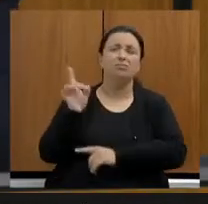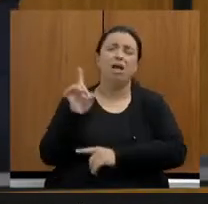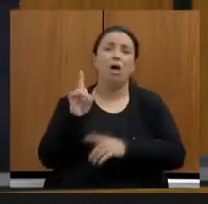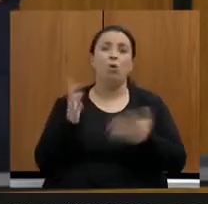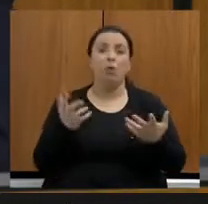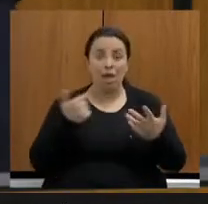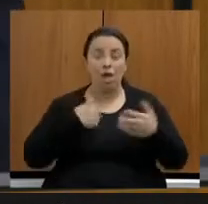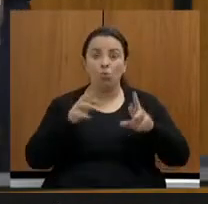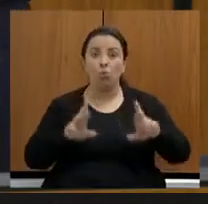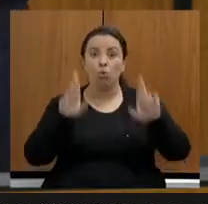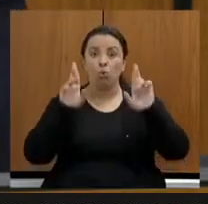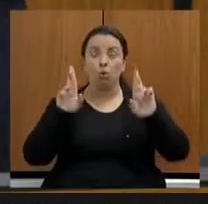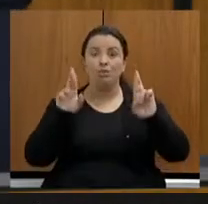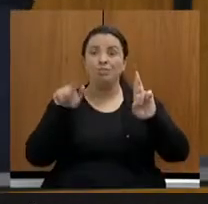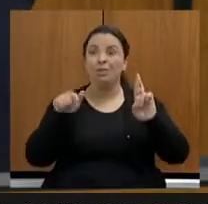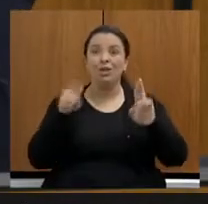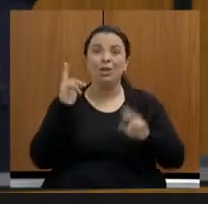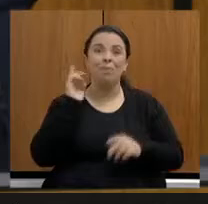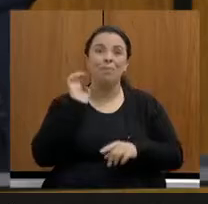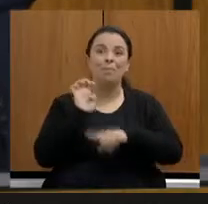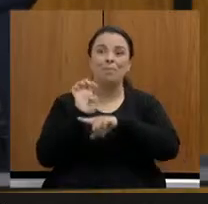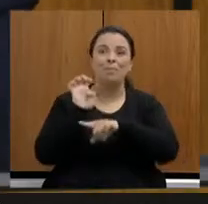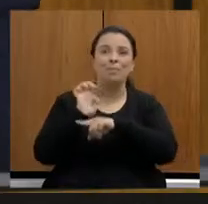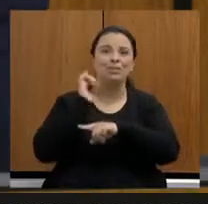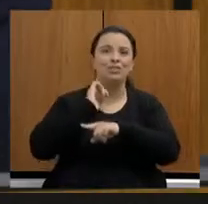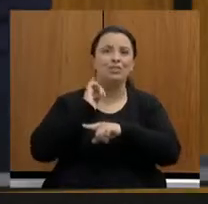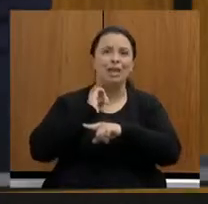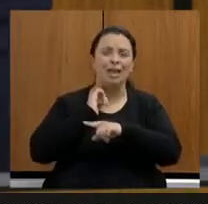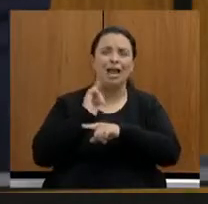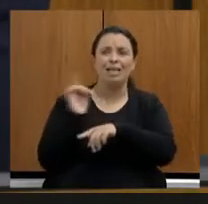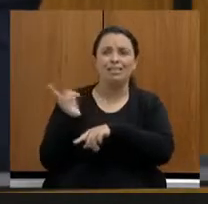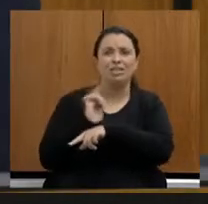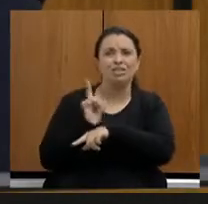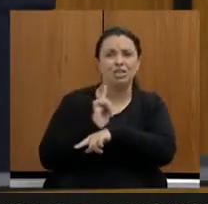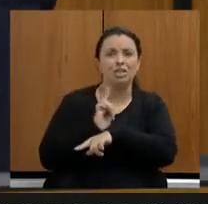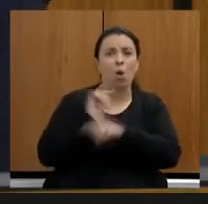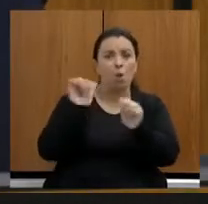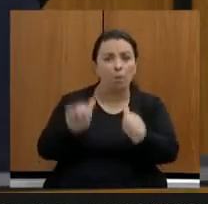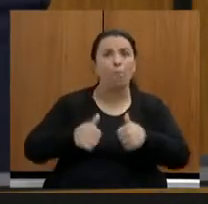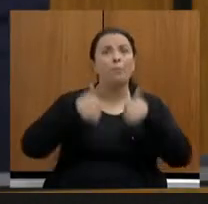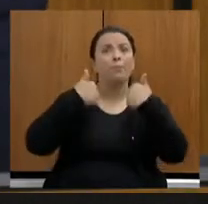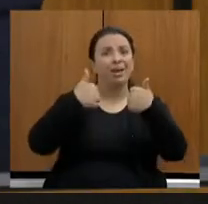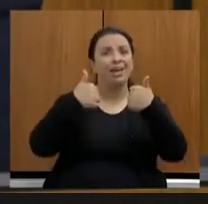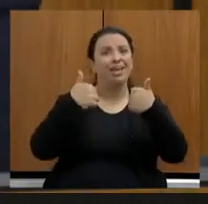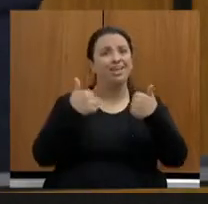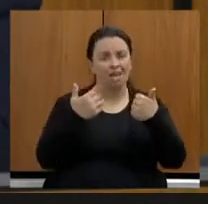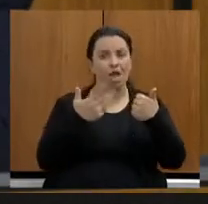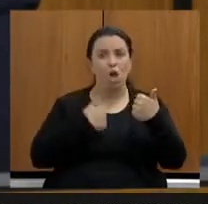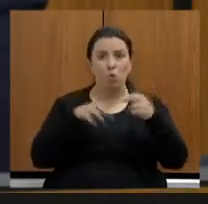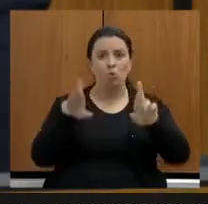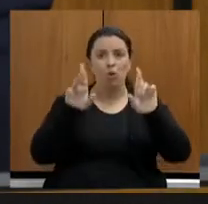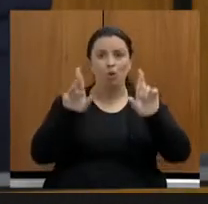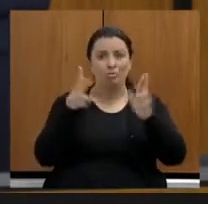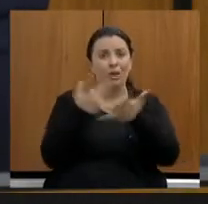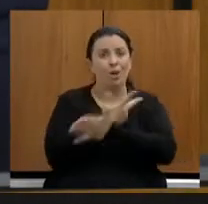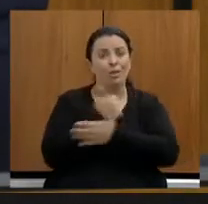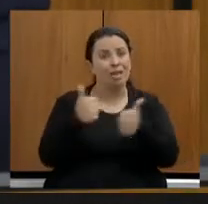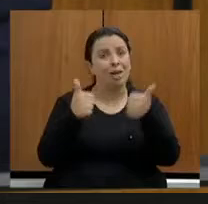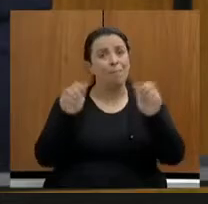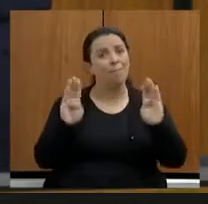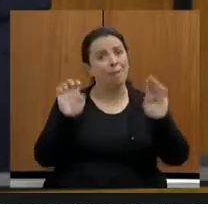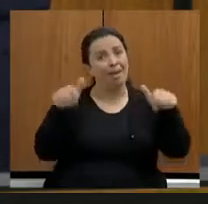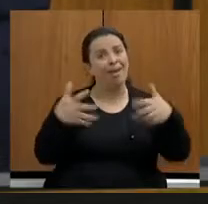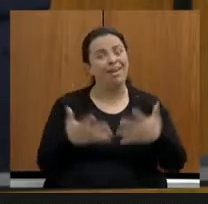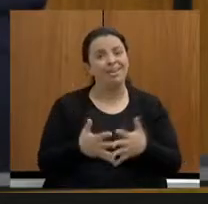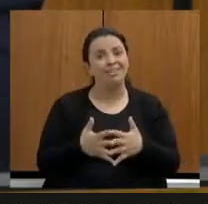certo a gente sabe de todas as questões que envolvem a crise mas nesse caso específico